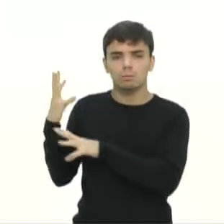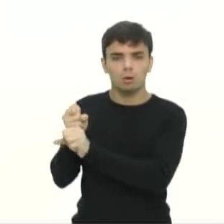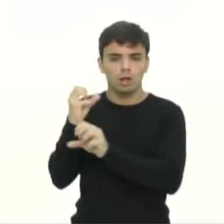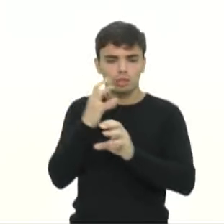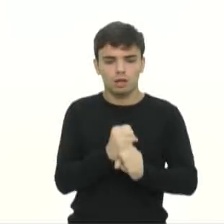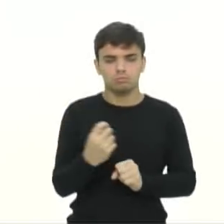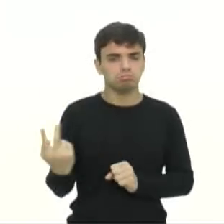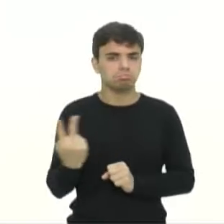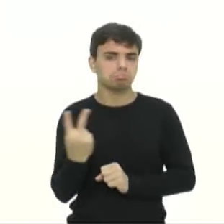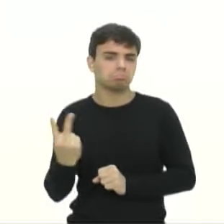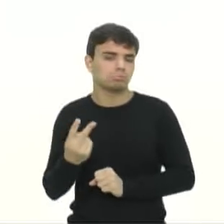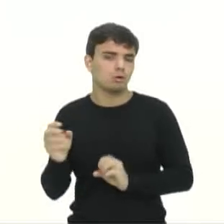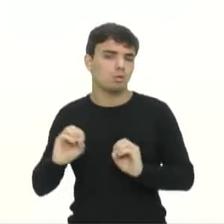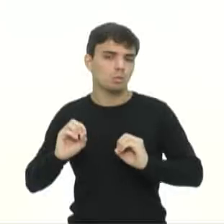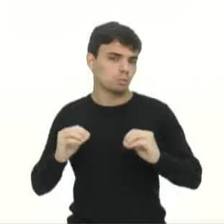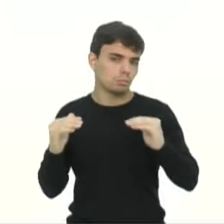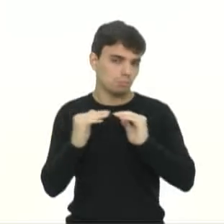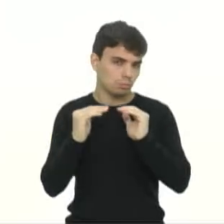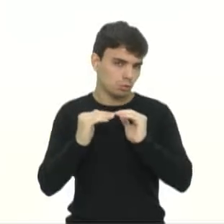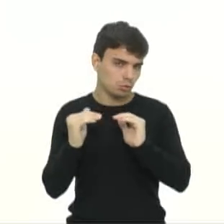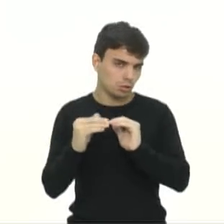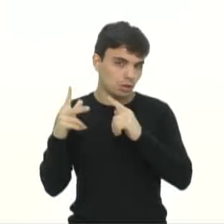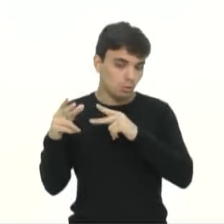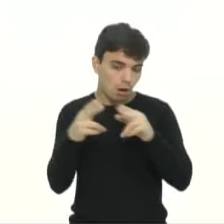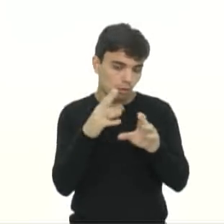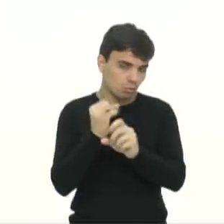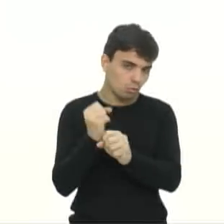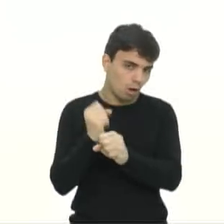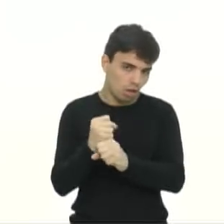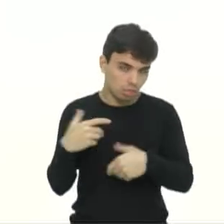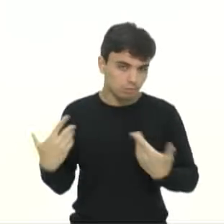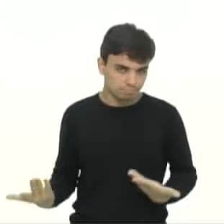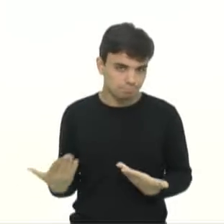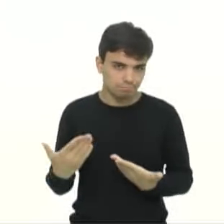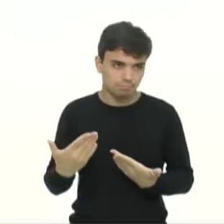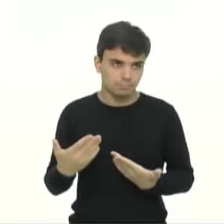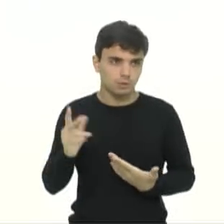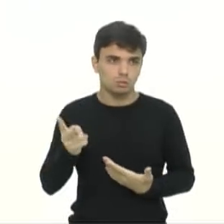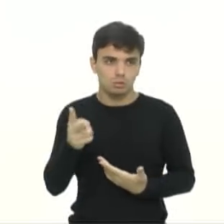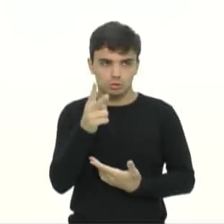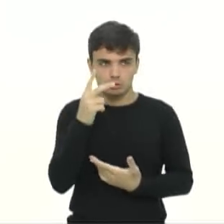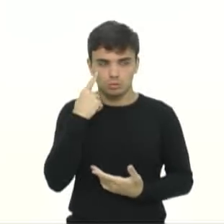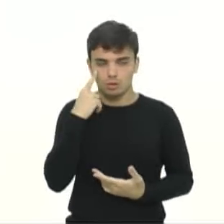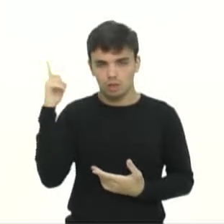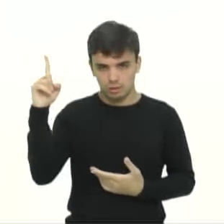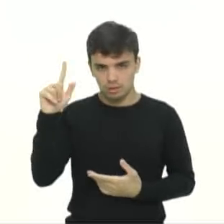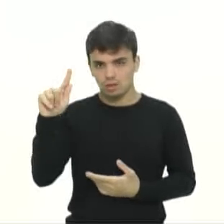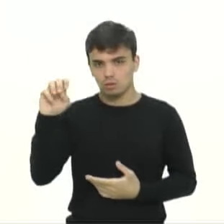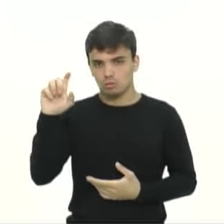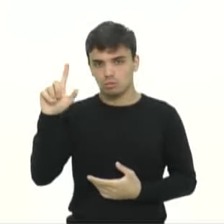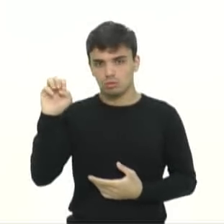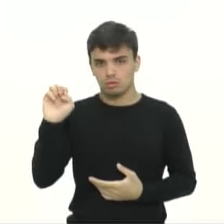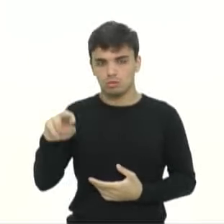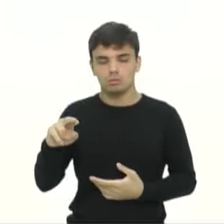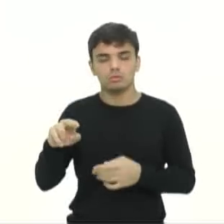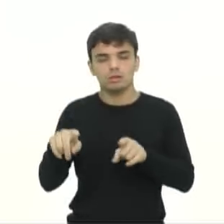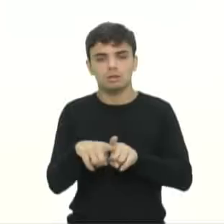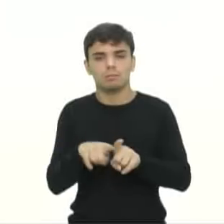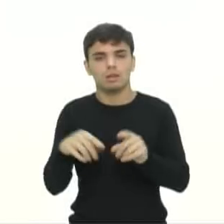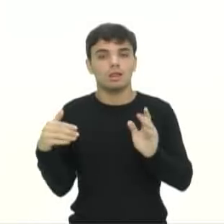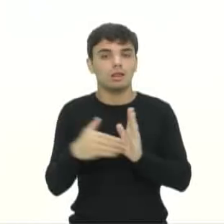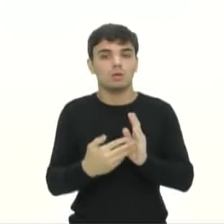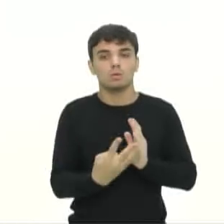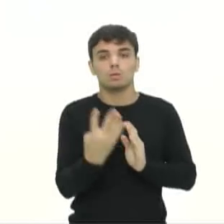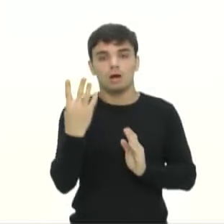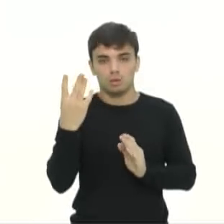pontuação, ou que haja empate em pontuação, a luta continuará no Gold Score, que é um tempo extra, né, que tem até 4 minutos